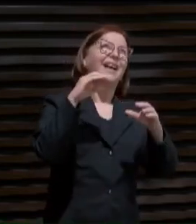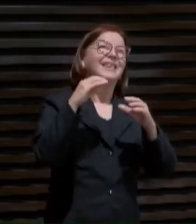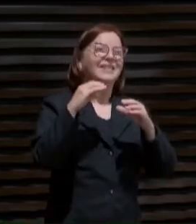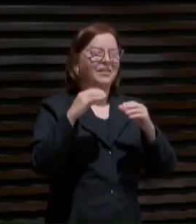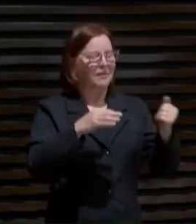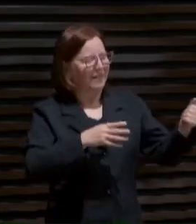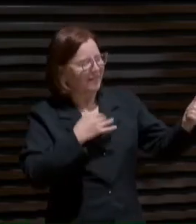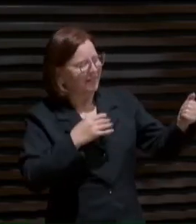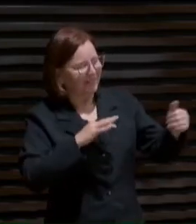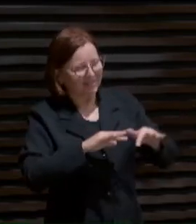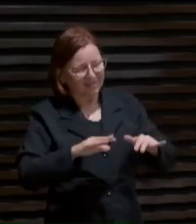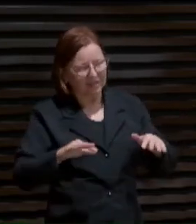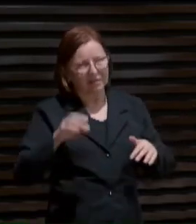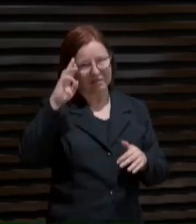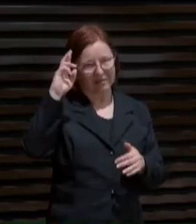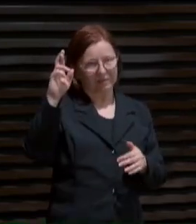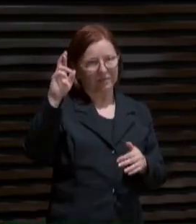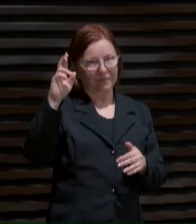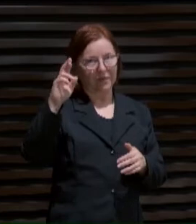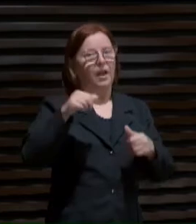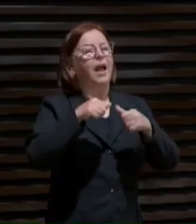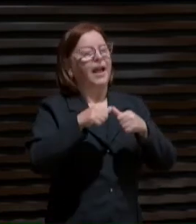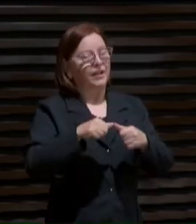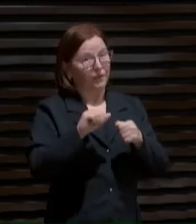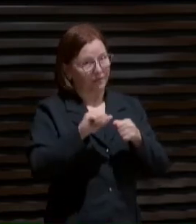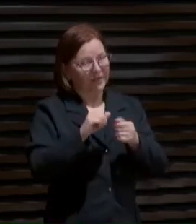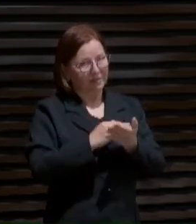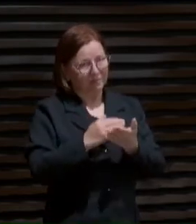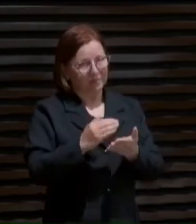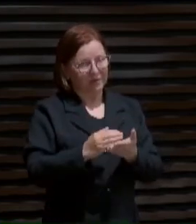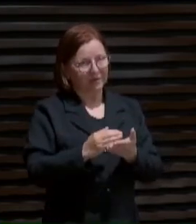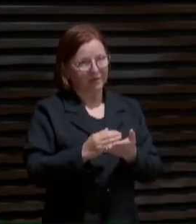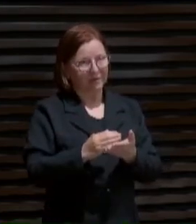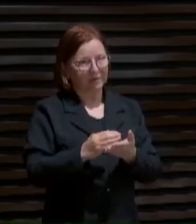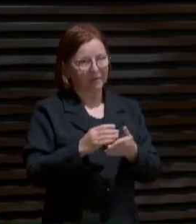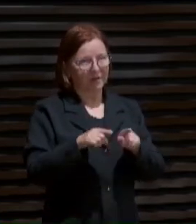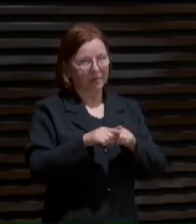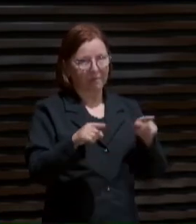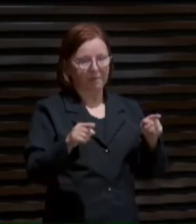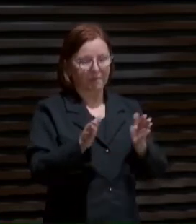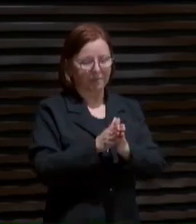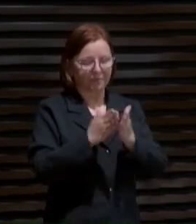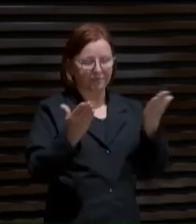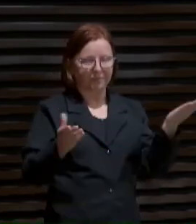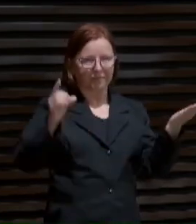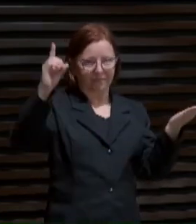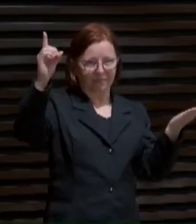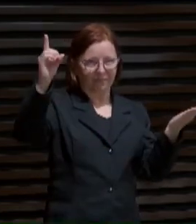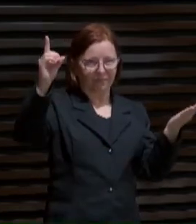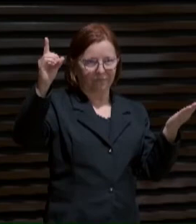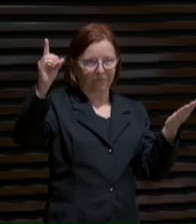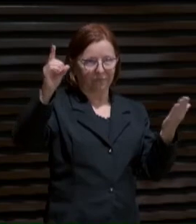ao senhor sem dúvida Isso faz parte mas quando nós olhamos para as escrituras e